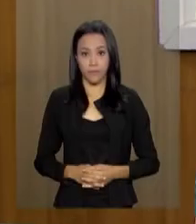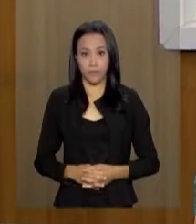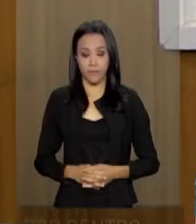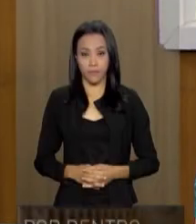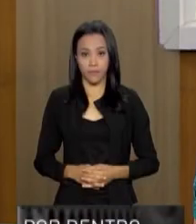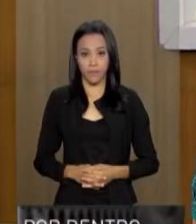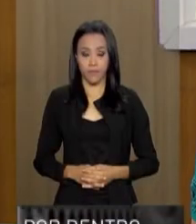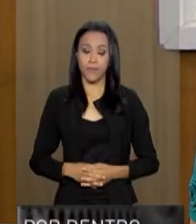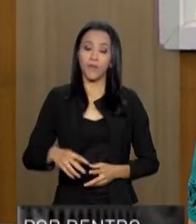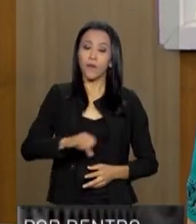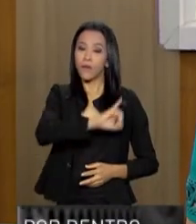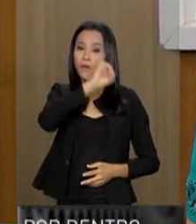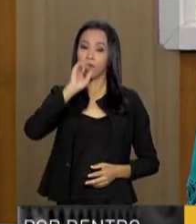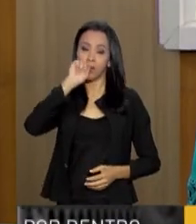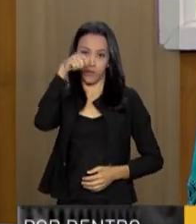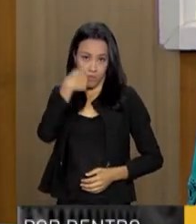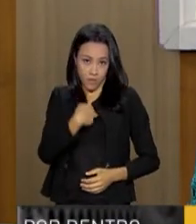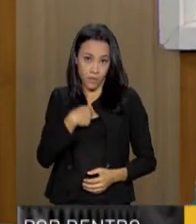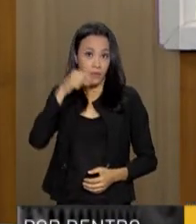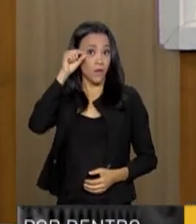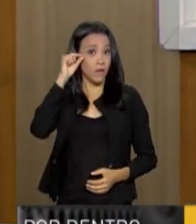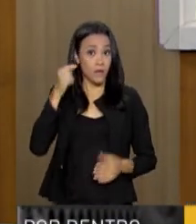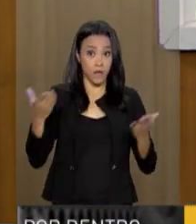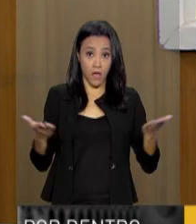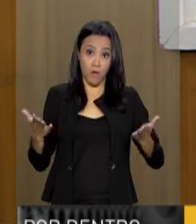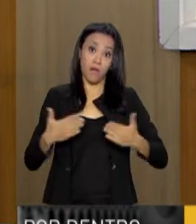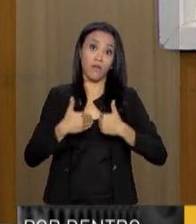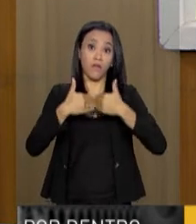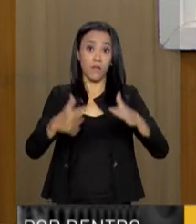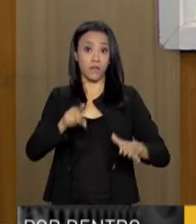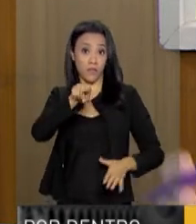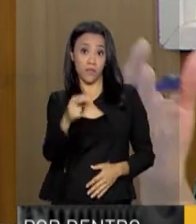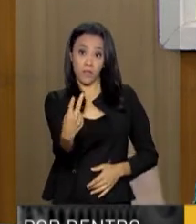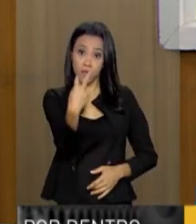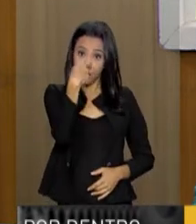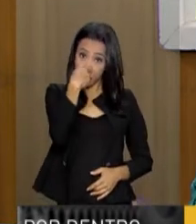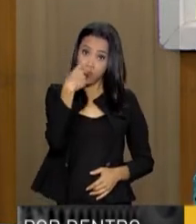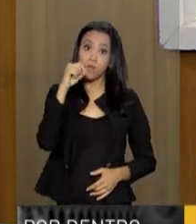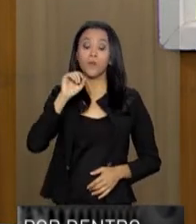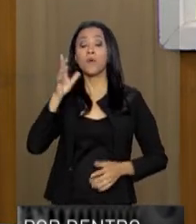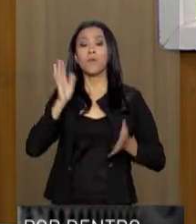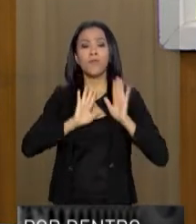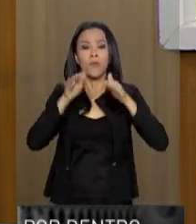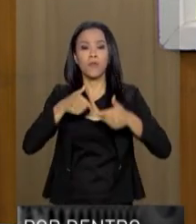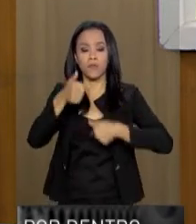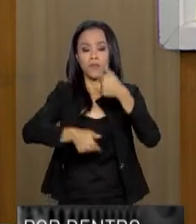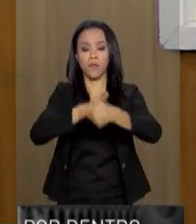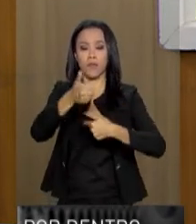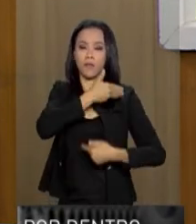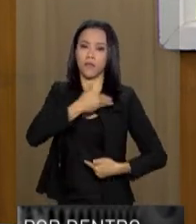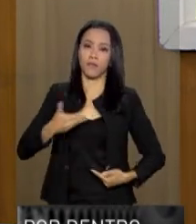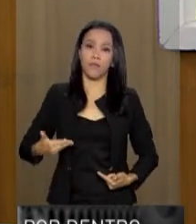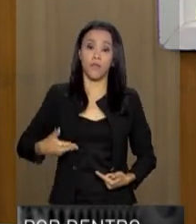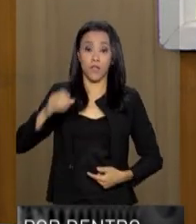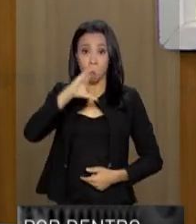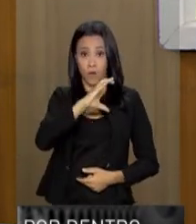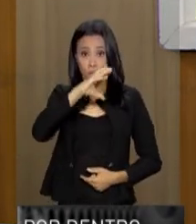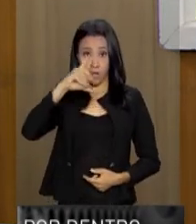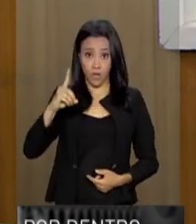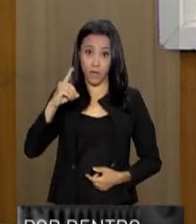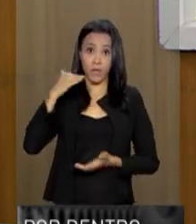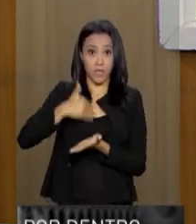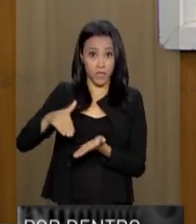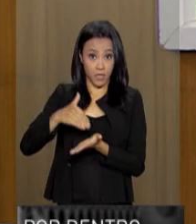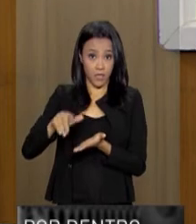olá eu sou o cara bate você acompanha a partir de agora por dentro do governo programa produzido e coordenado pela secretaria de comunicação social